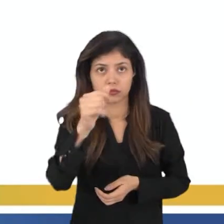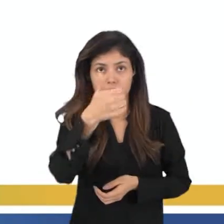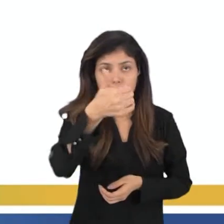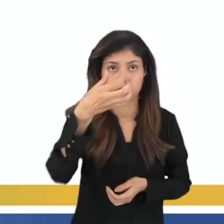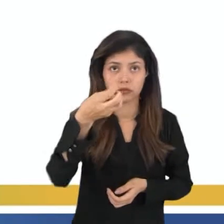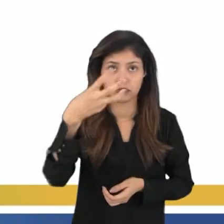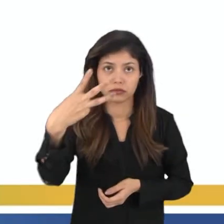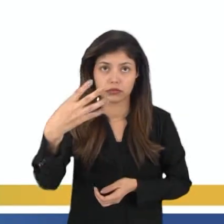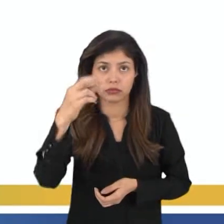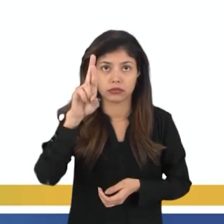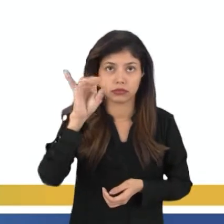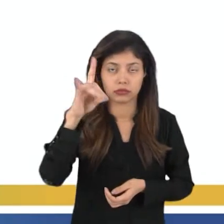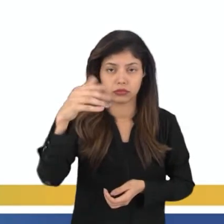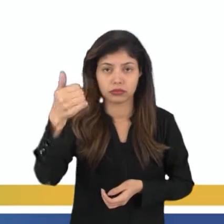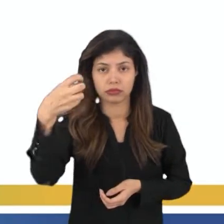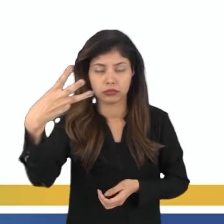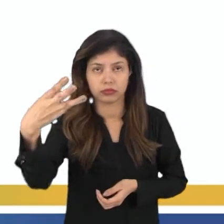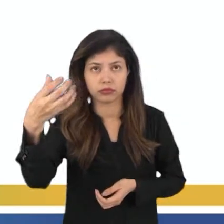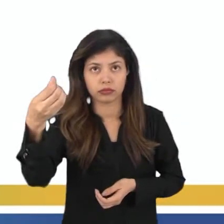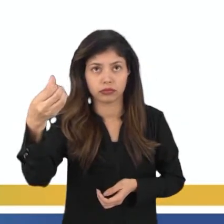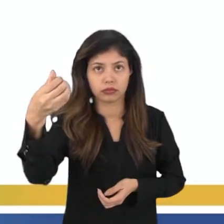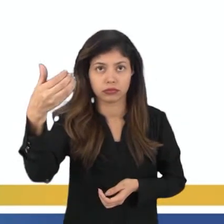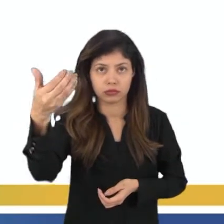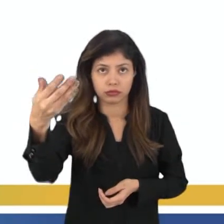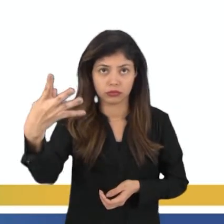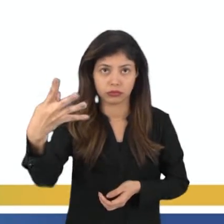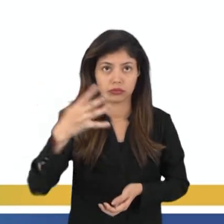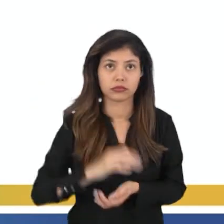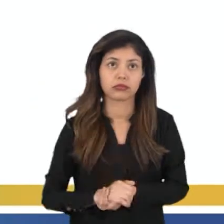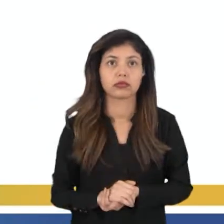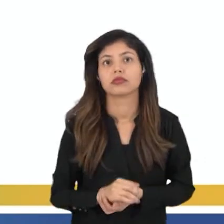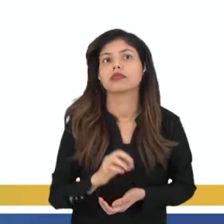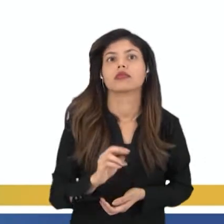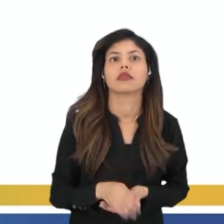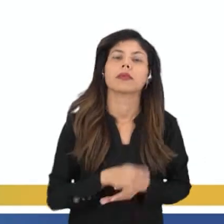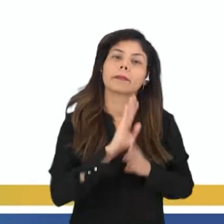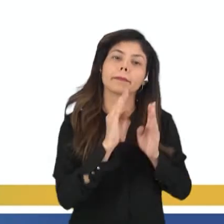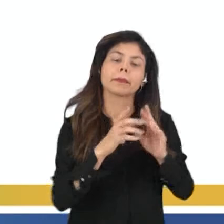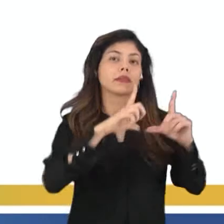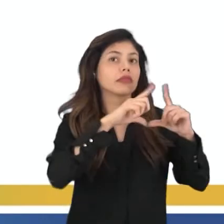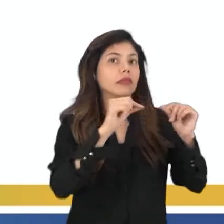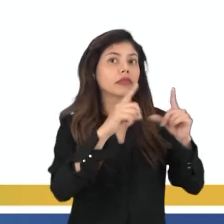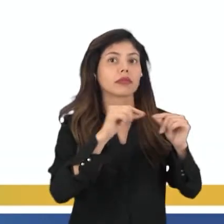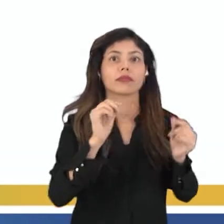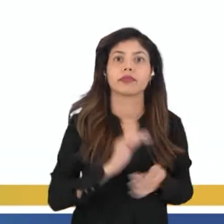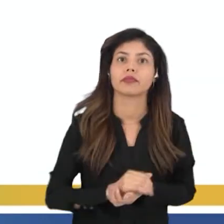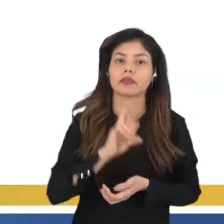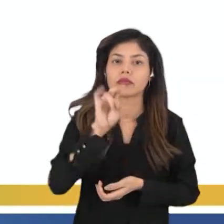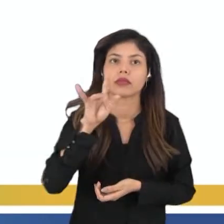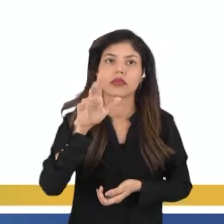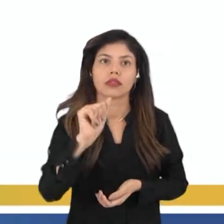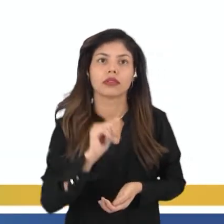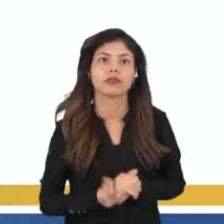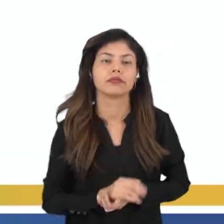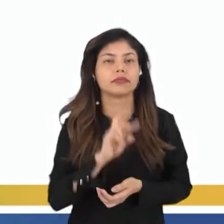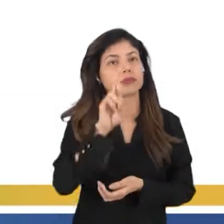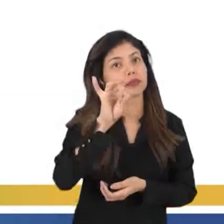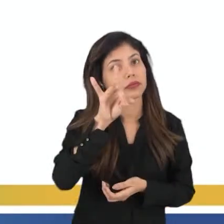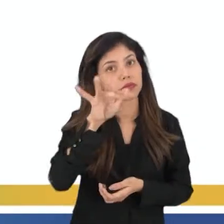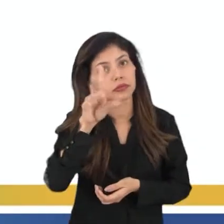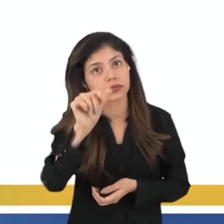rodovia 164. Letra C, rodovia Belém-Brasília, Cuiabá-Porto Velho. Ou